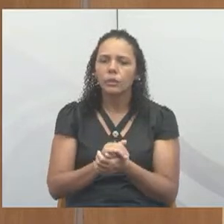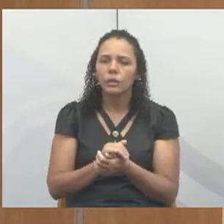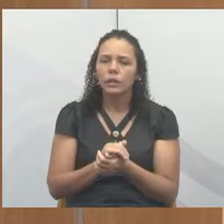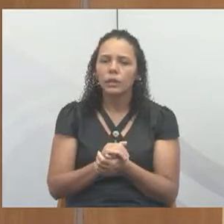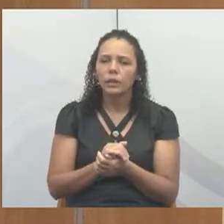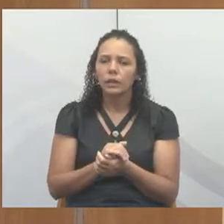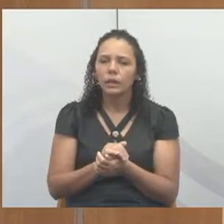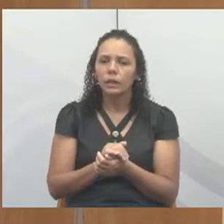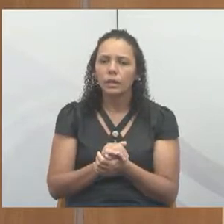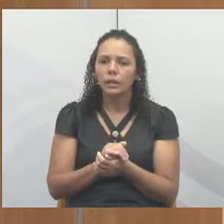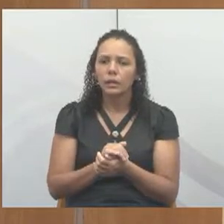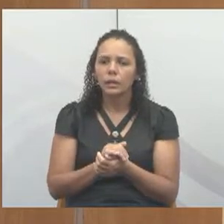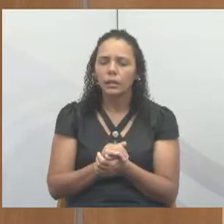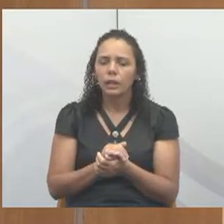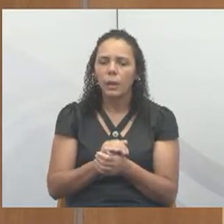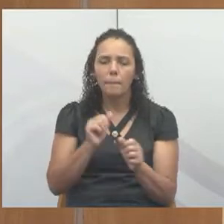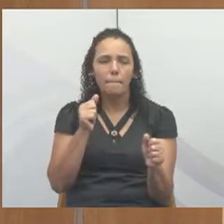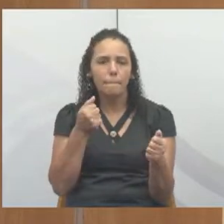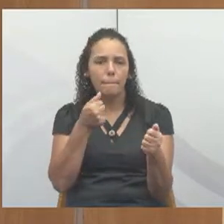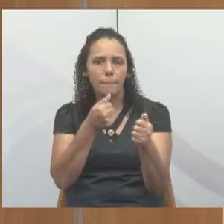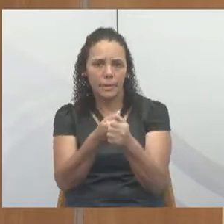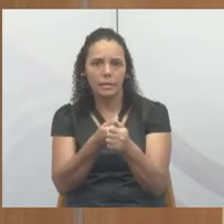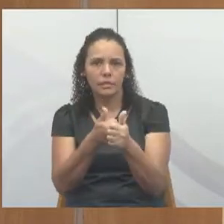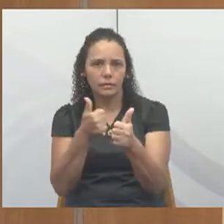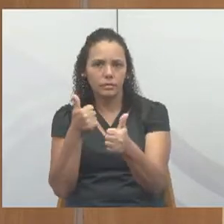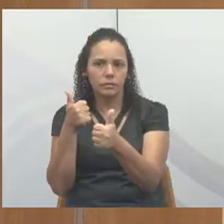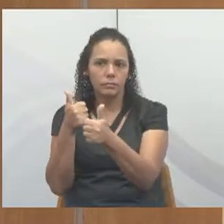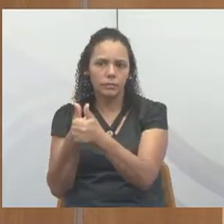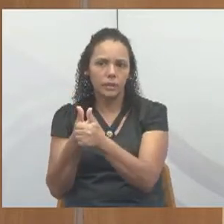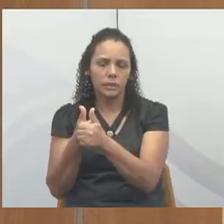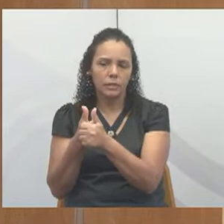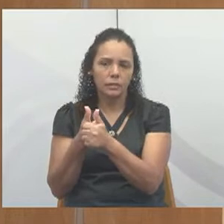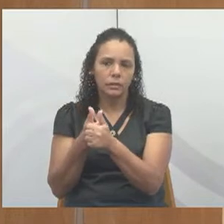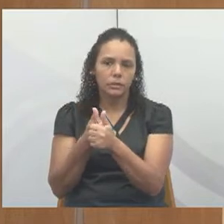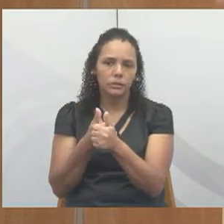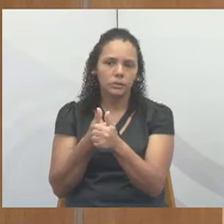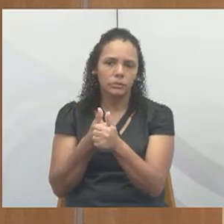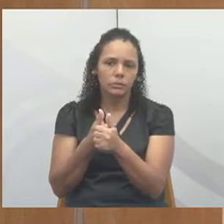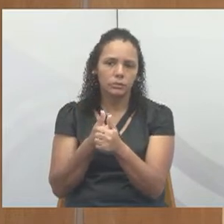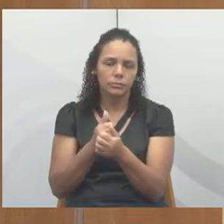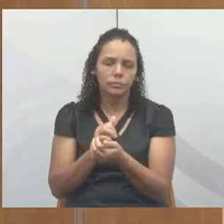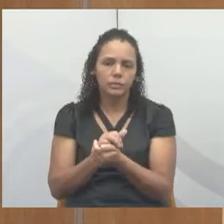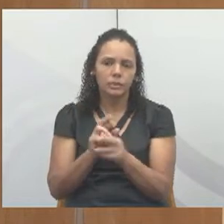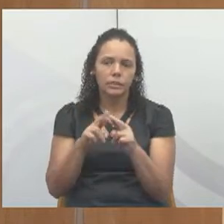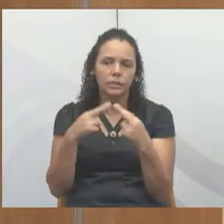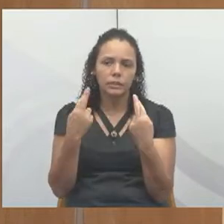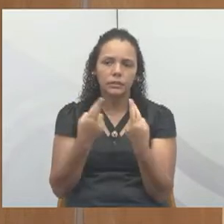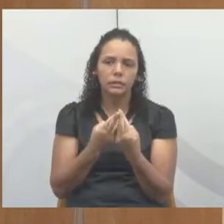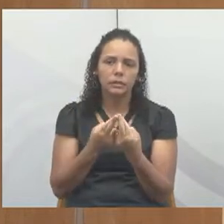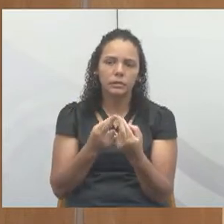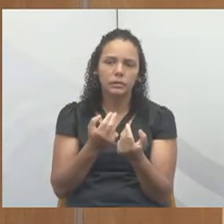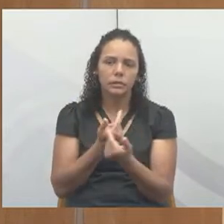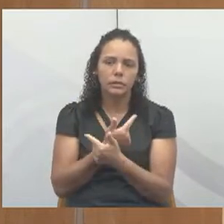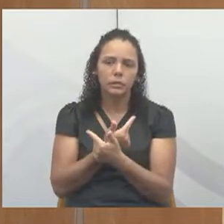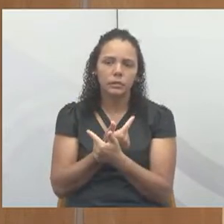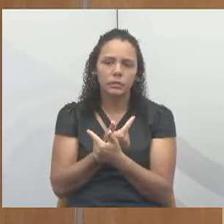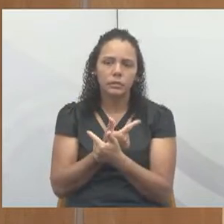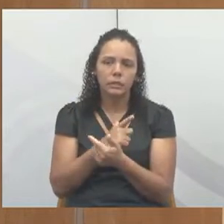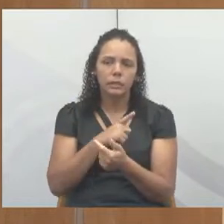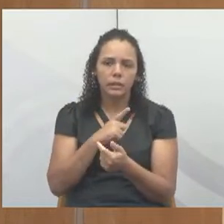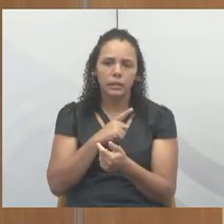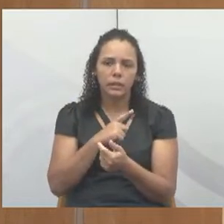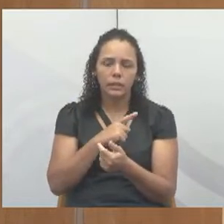uma reunião a cada 2 quilômetros das casas das pessoas. Então, e as reuniões não têm tem um